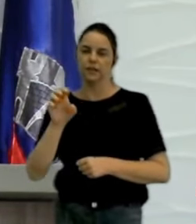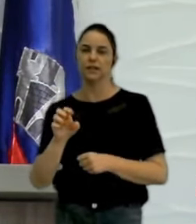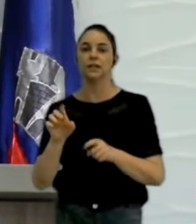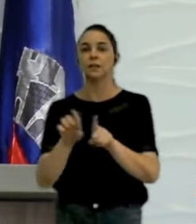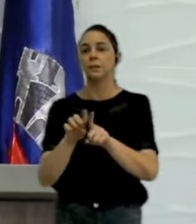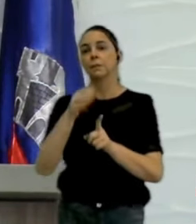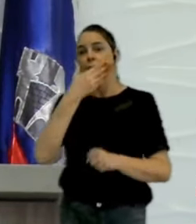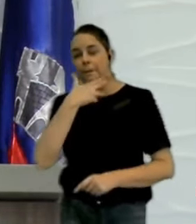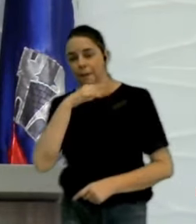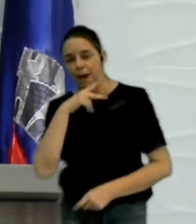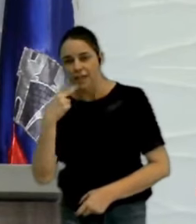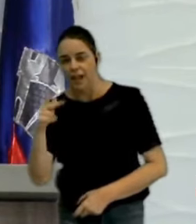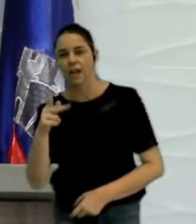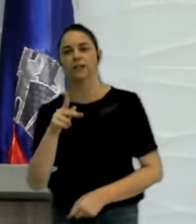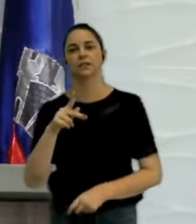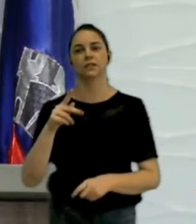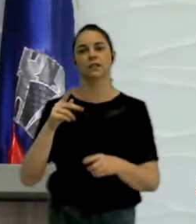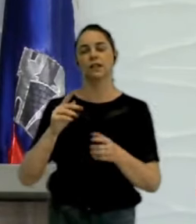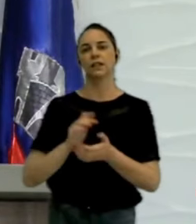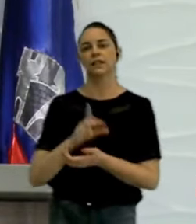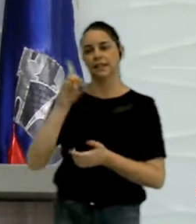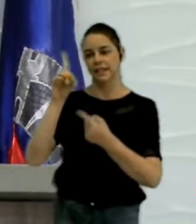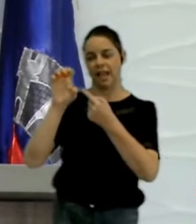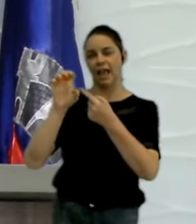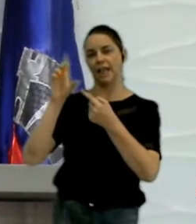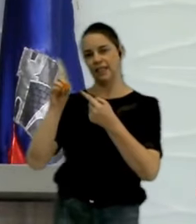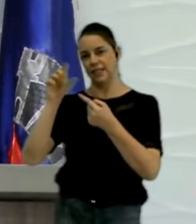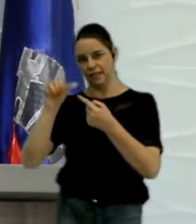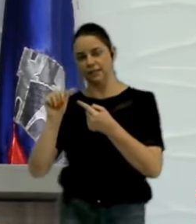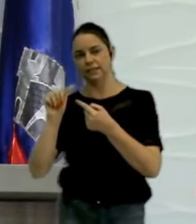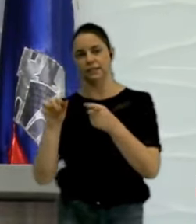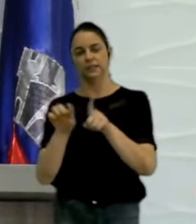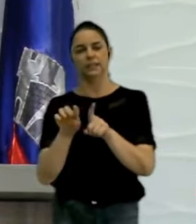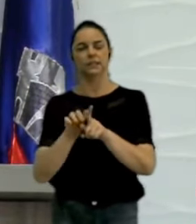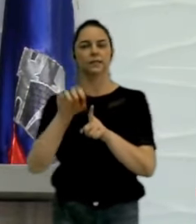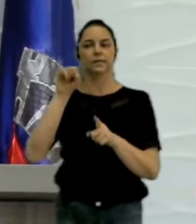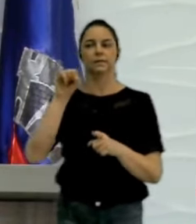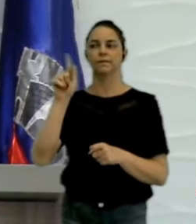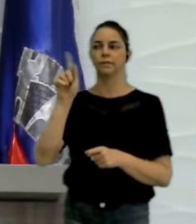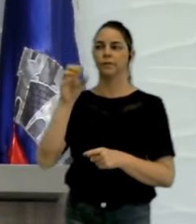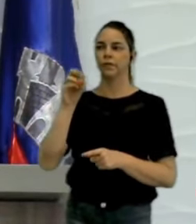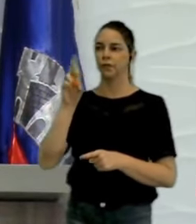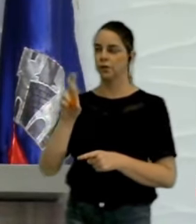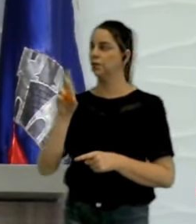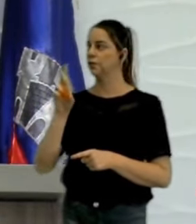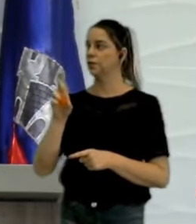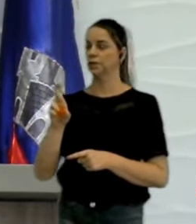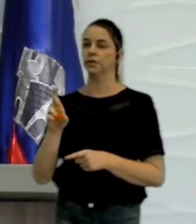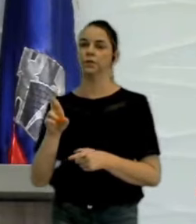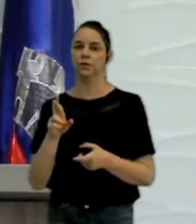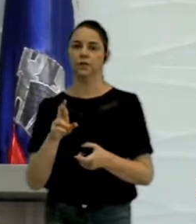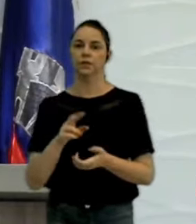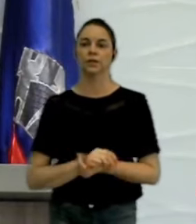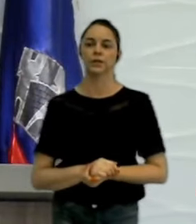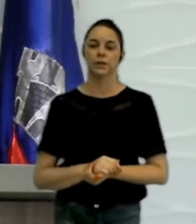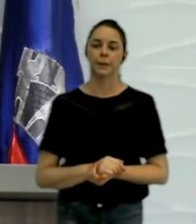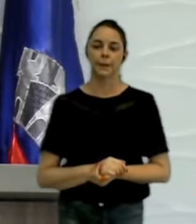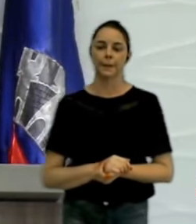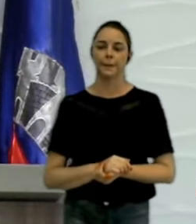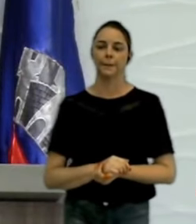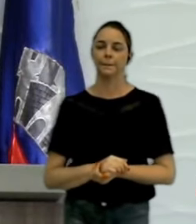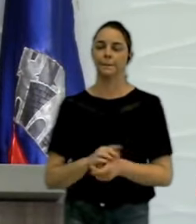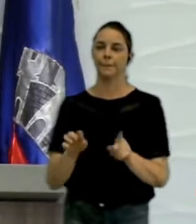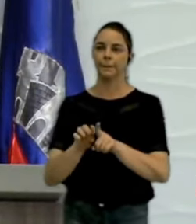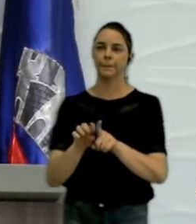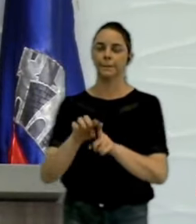Deda, goleiro, né? Também a Igo Valença, né? Igo Machante. A